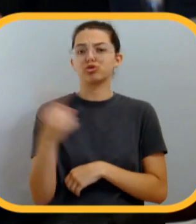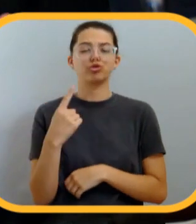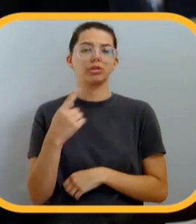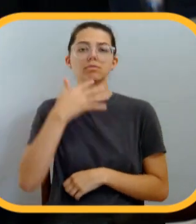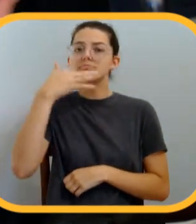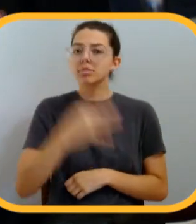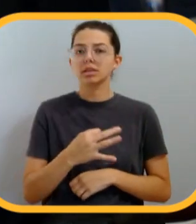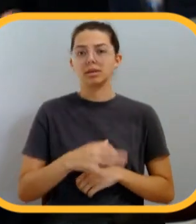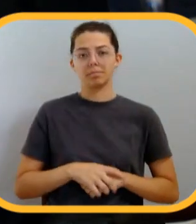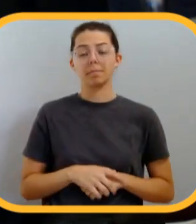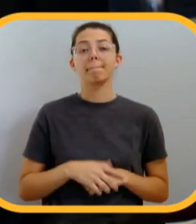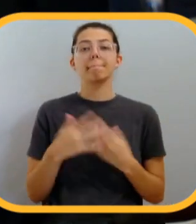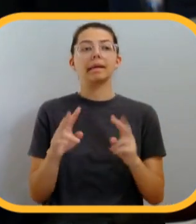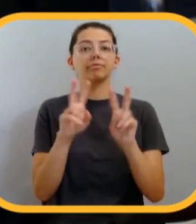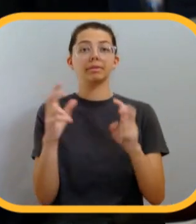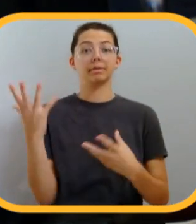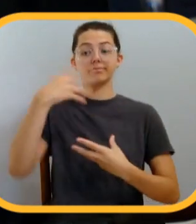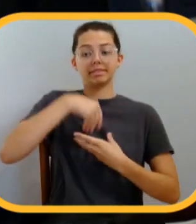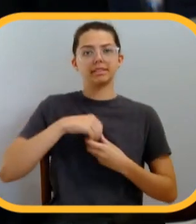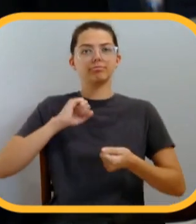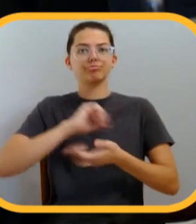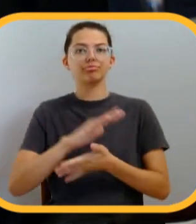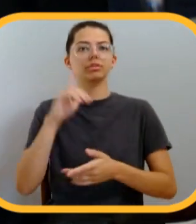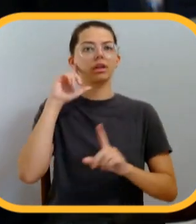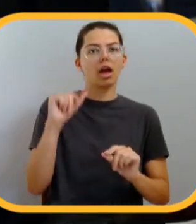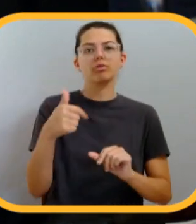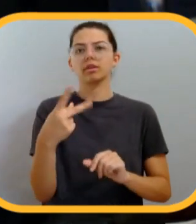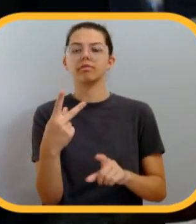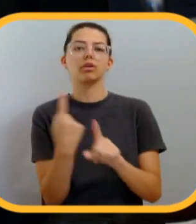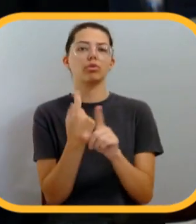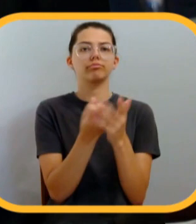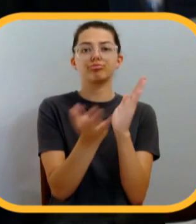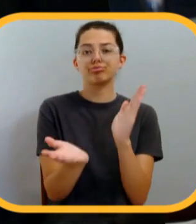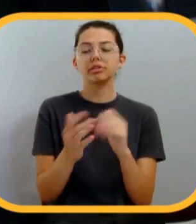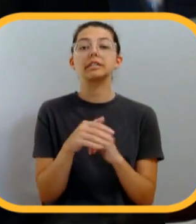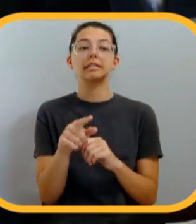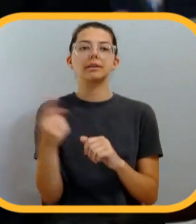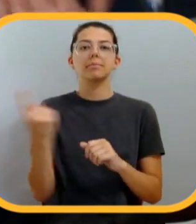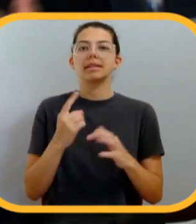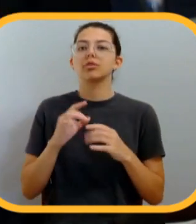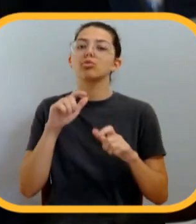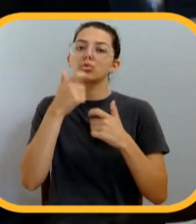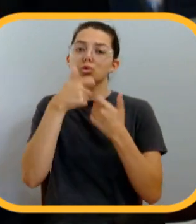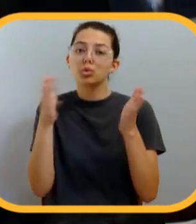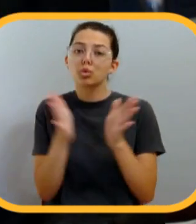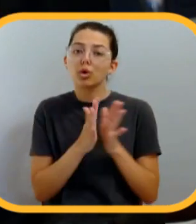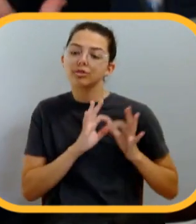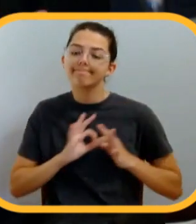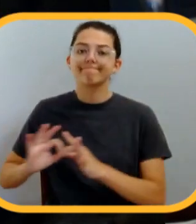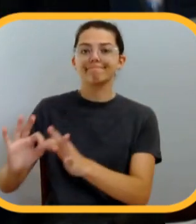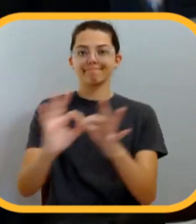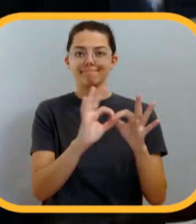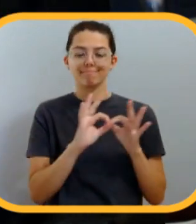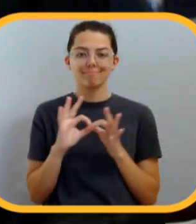de todos e, portanto, quando falamos nessa literacia mediática, de facto, devemos falar nessa articulação de todos